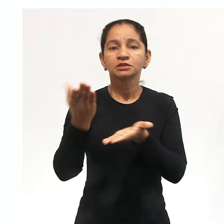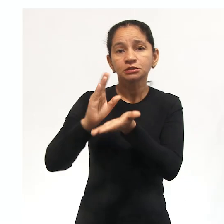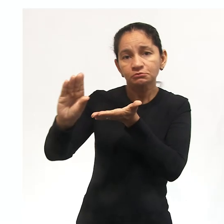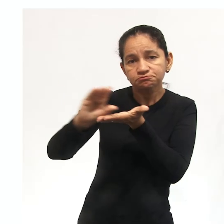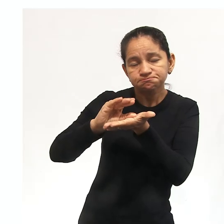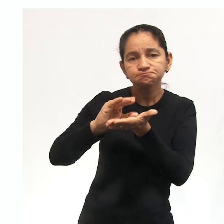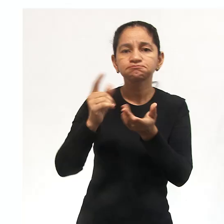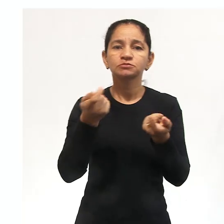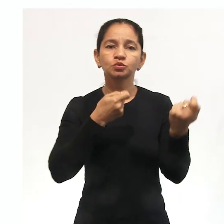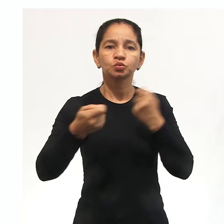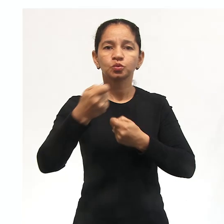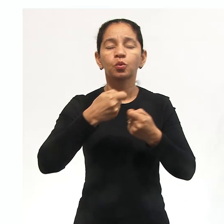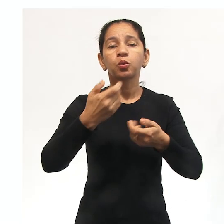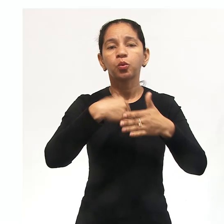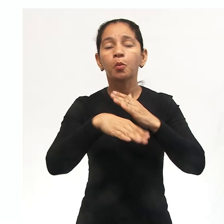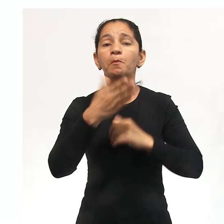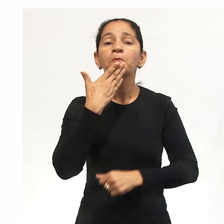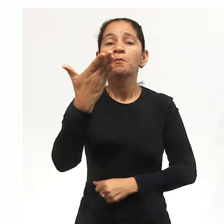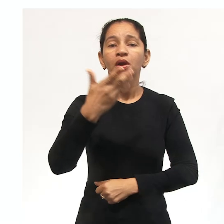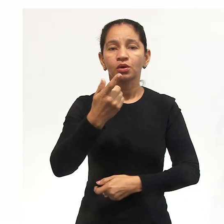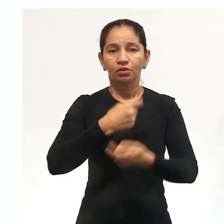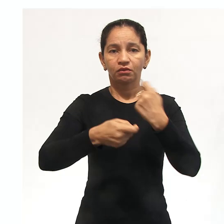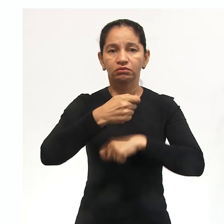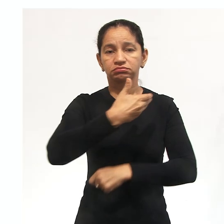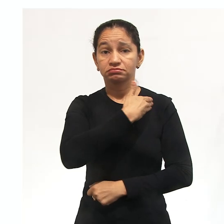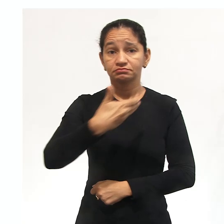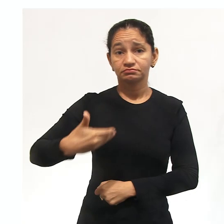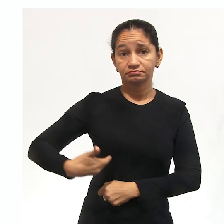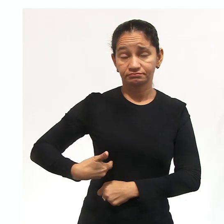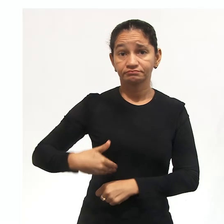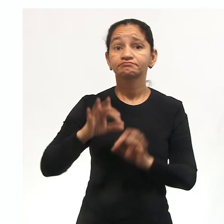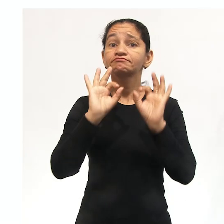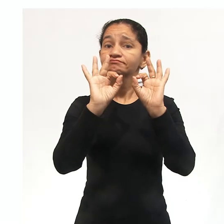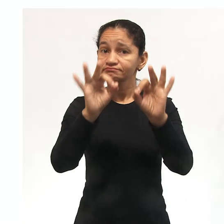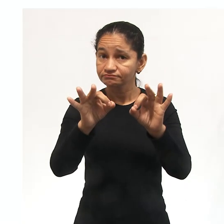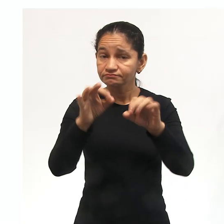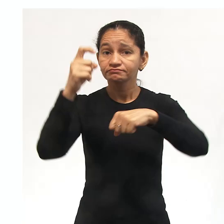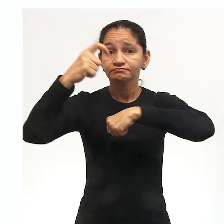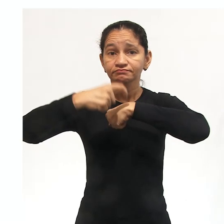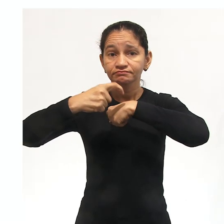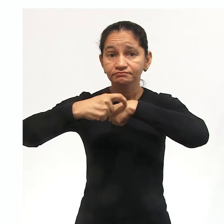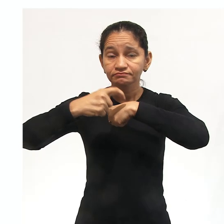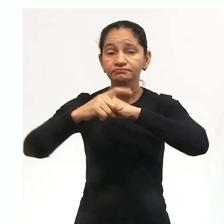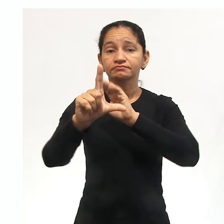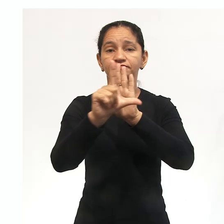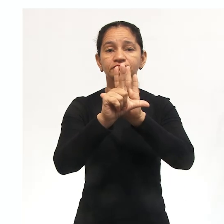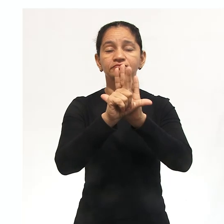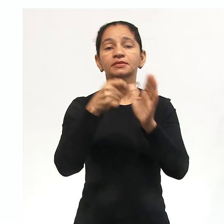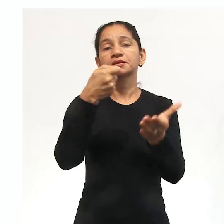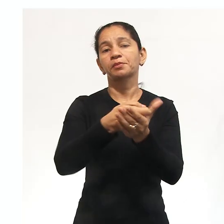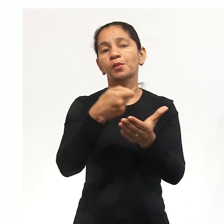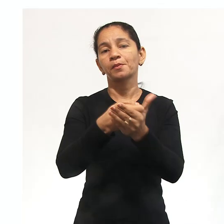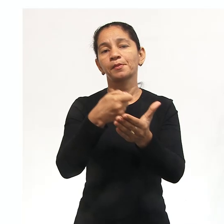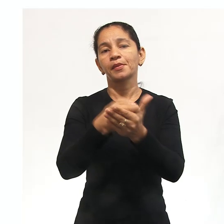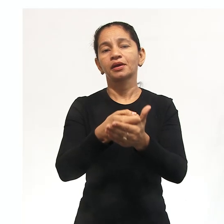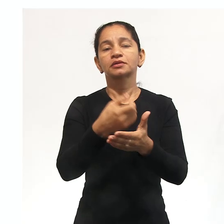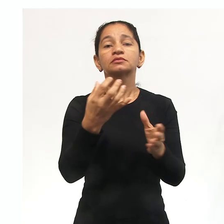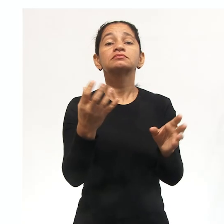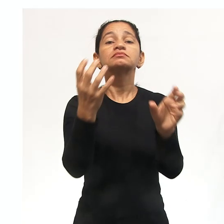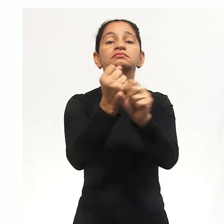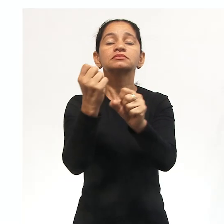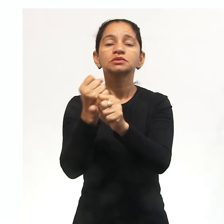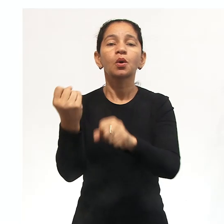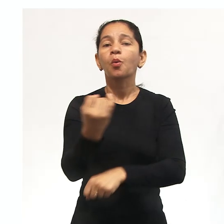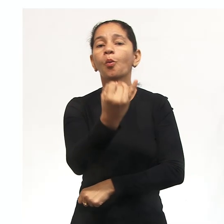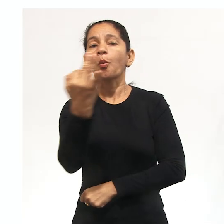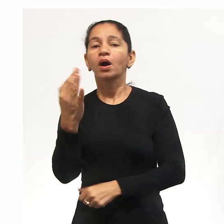é preciso saber que economia em escala é essa que eu estou lidando. É nesse momento que a lei exige que haja esse